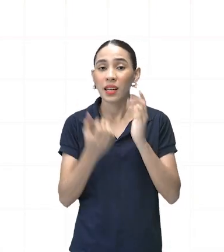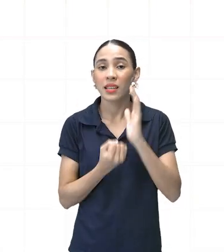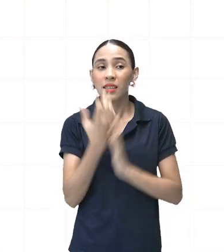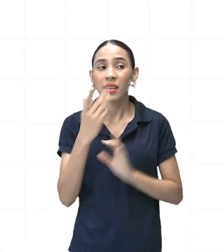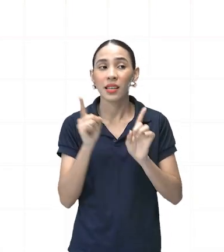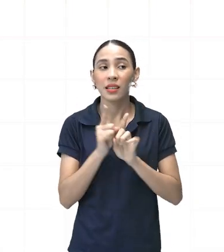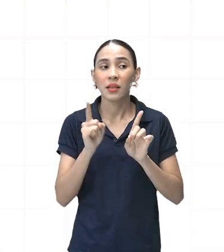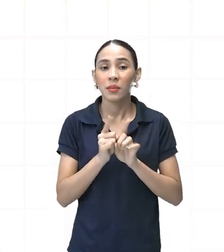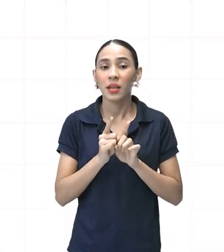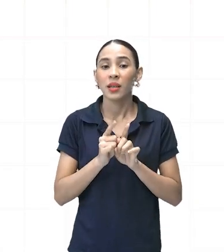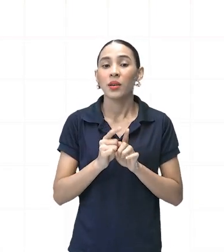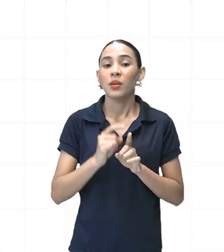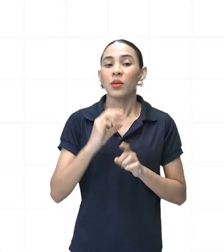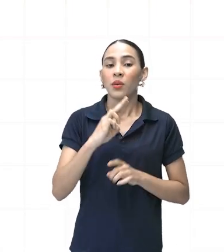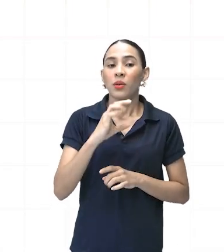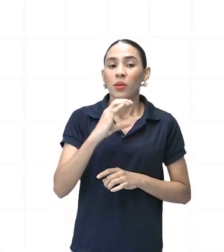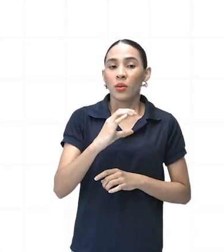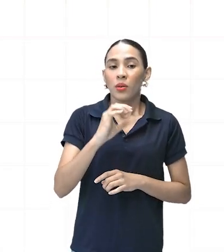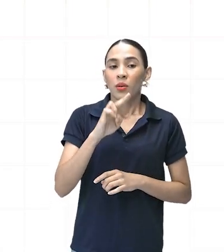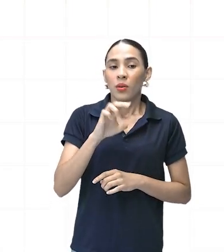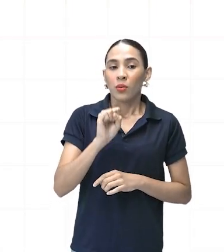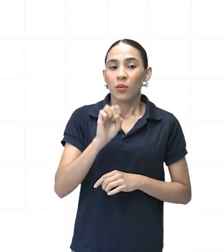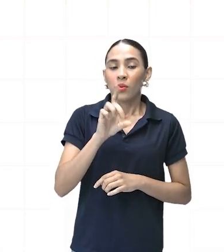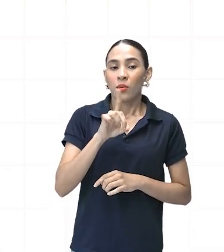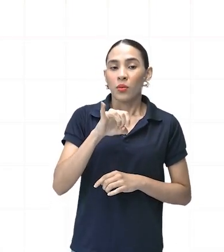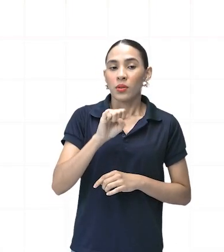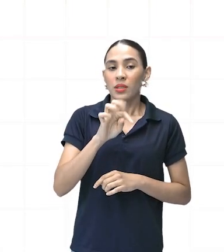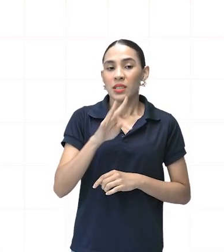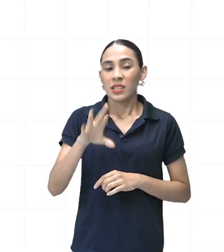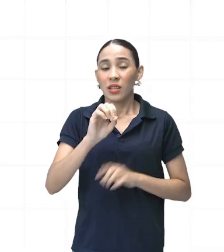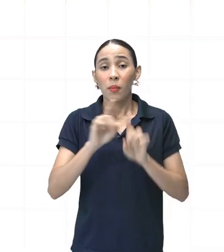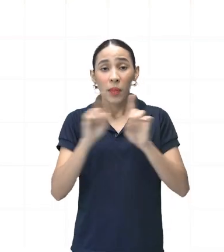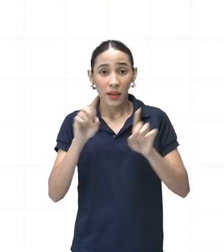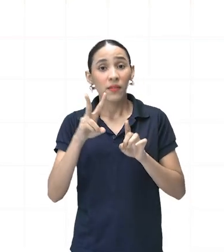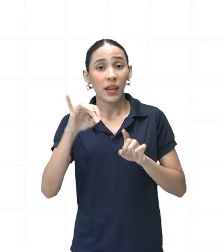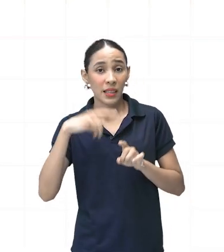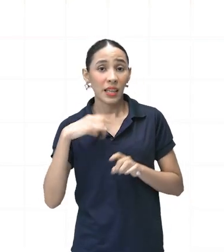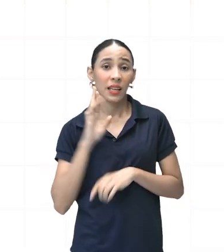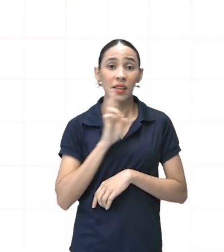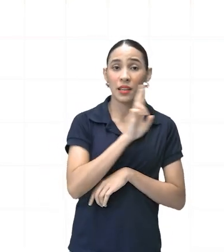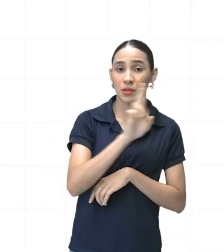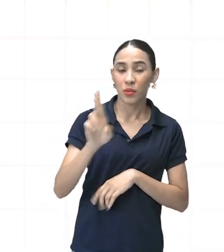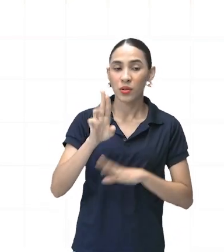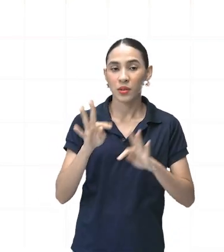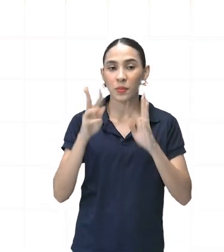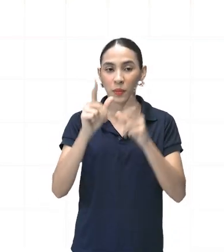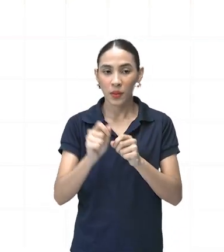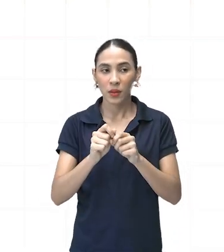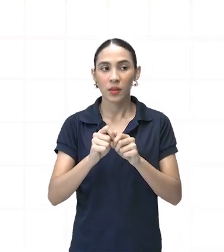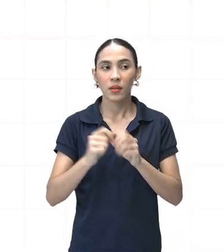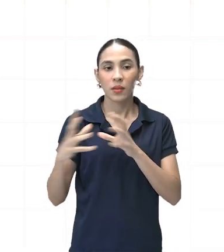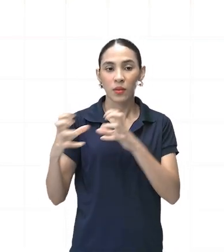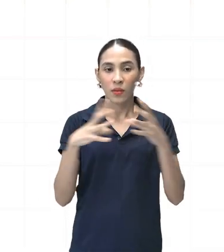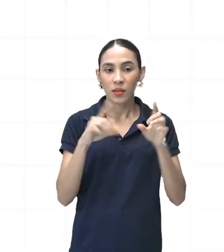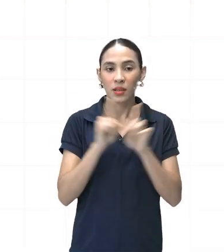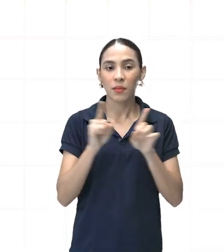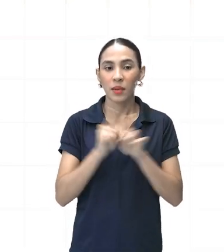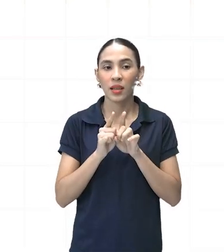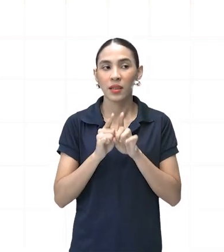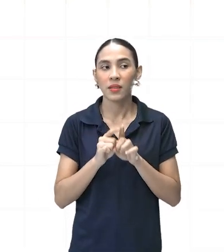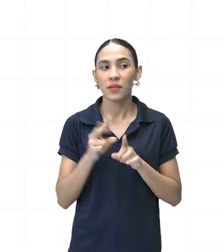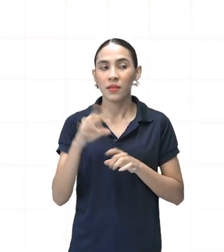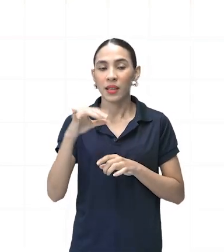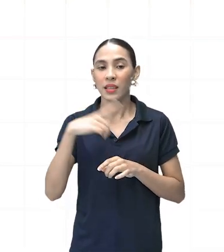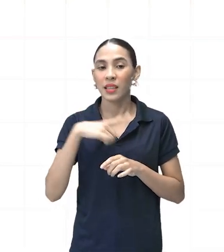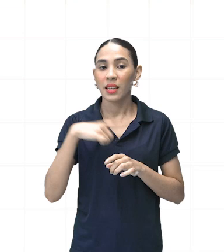aí o Kurdistão. Agora, essa vai ter uma resposta, né? Todos esses conflitos, esses ataques, gente,